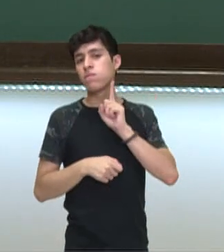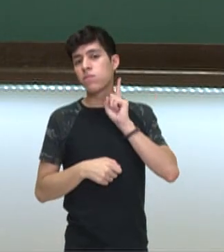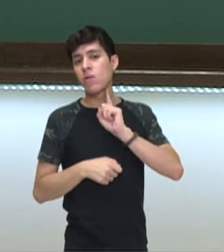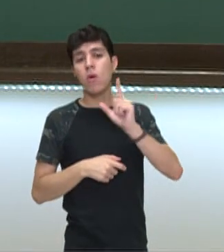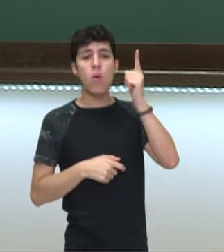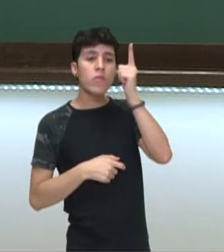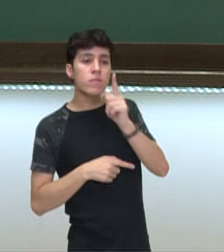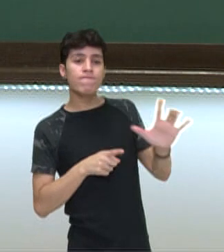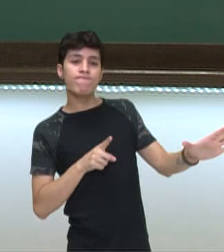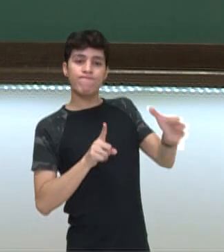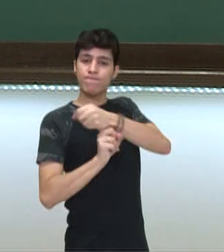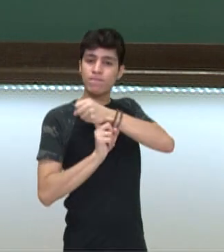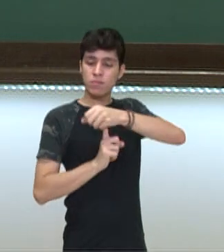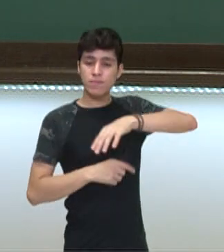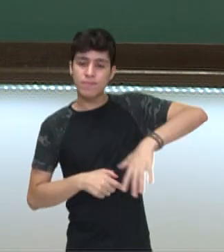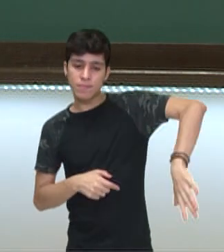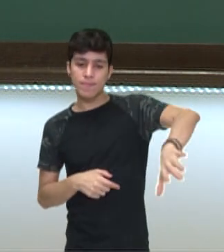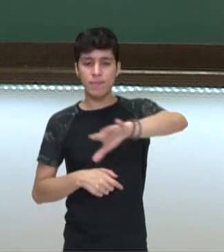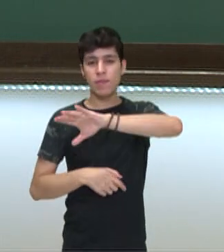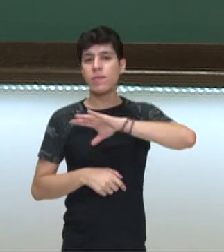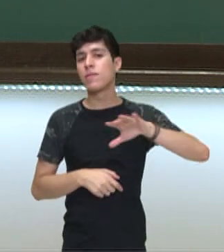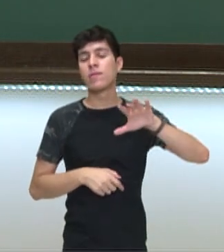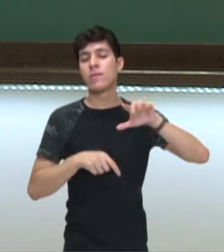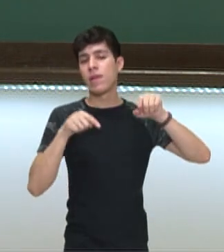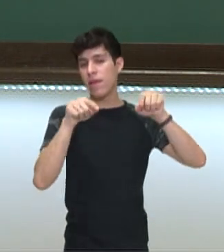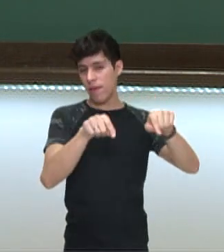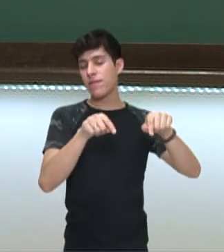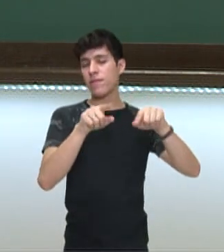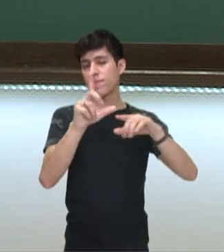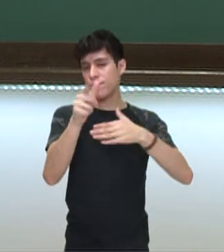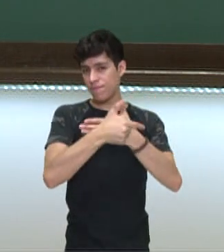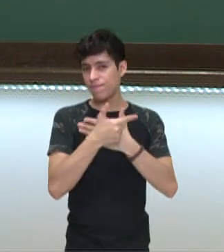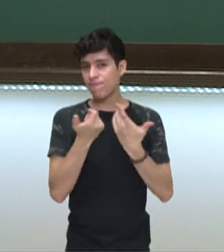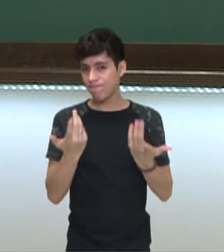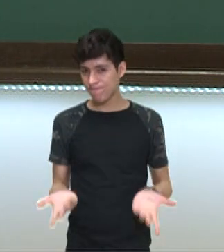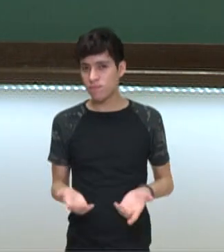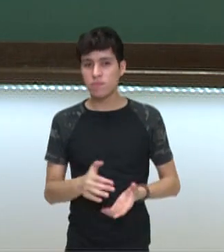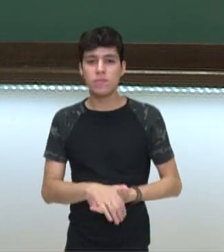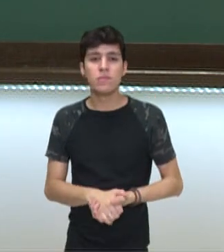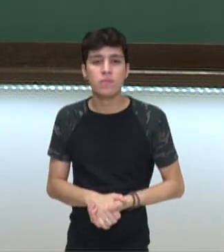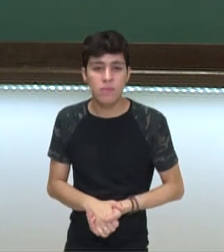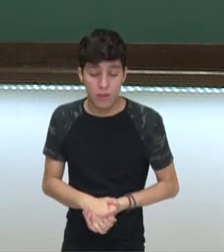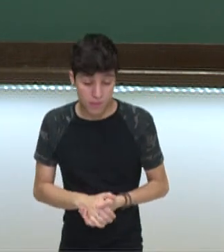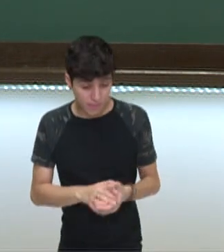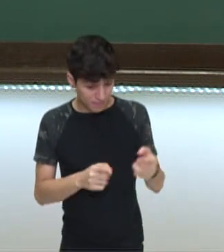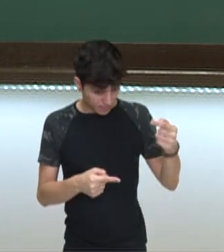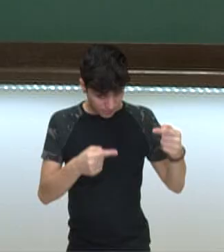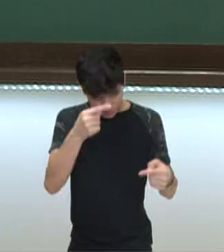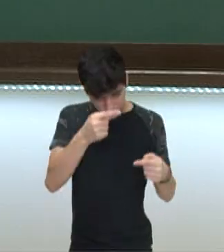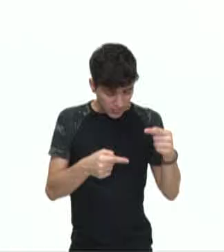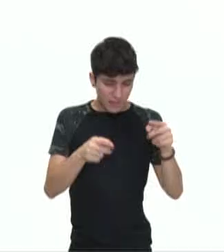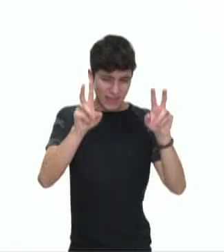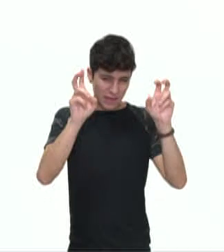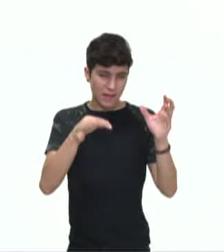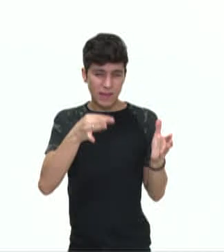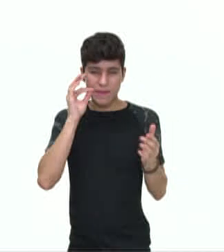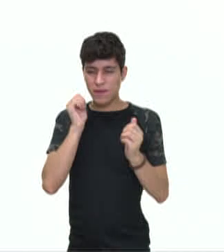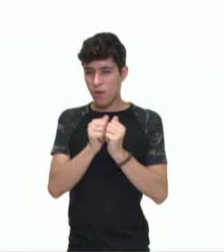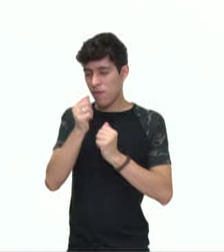estão monopolizando os braços dessa cadeira. Certo? Então, a política do café com leite foi uma das